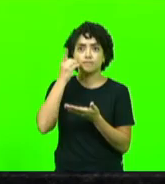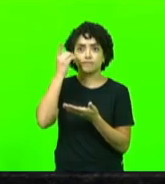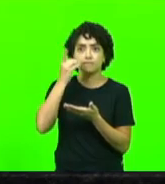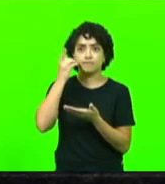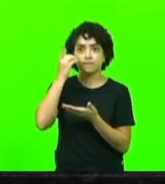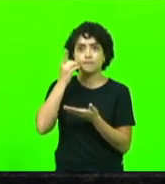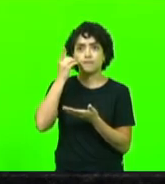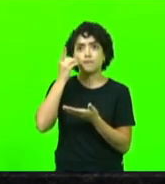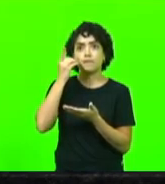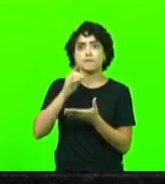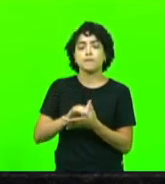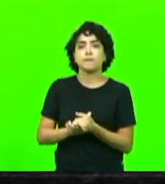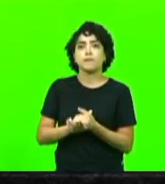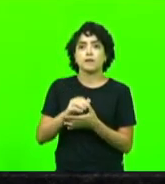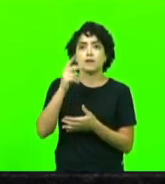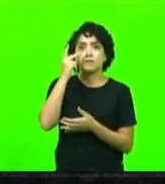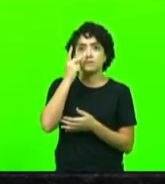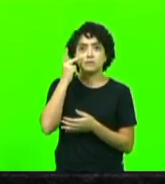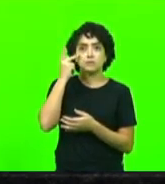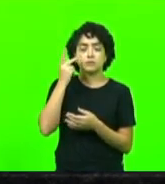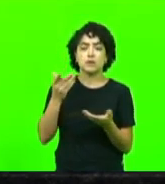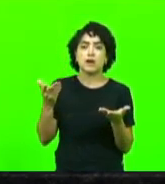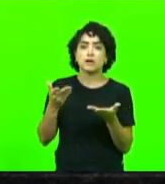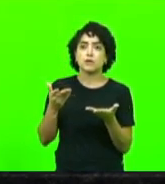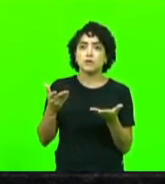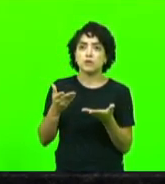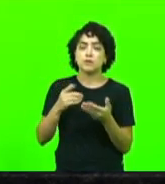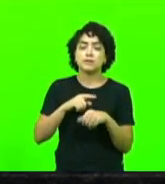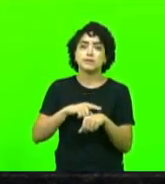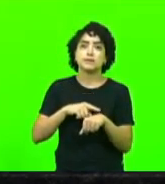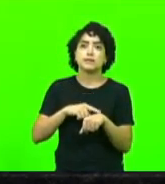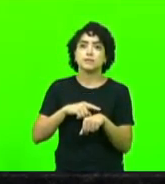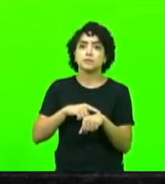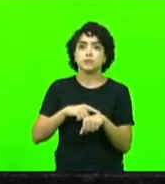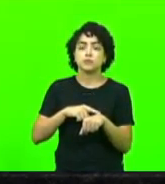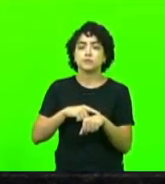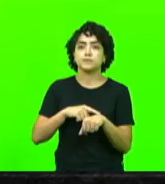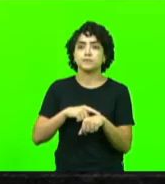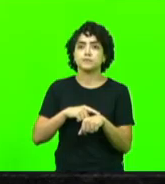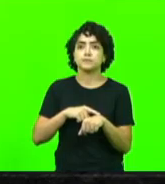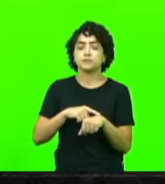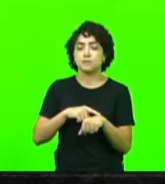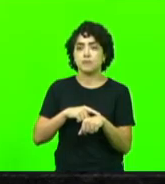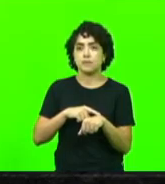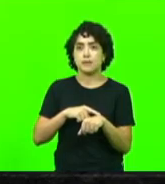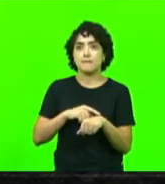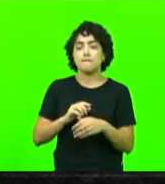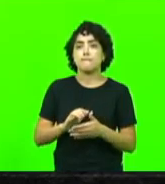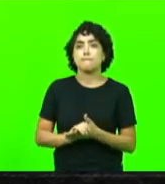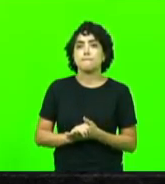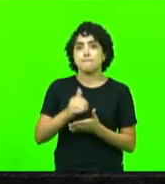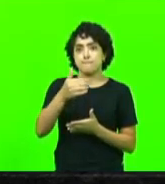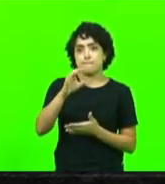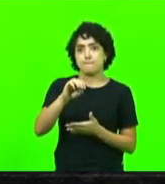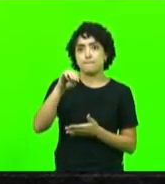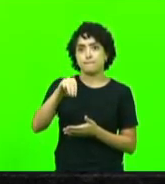deputado Celso Zucchi. Vossa Excelência tem a palavra por até 10